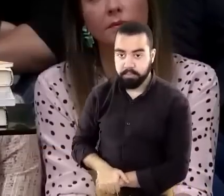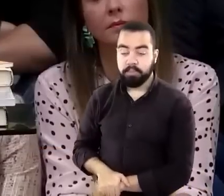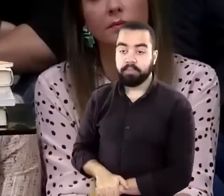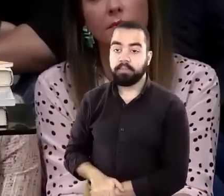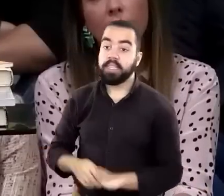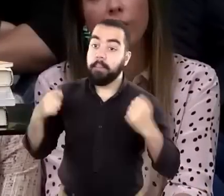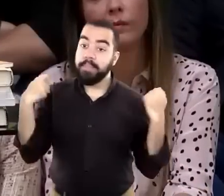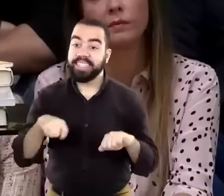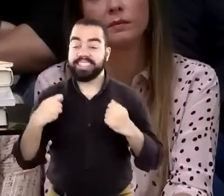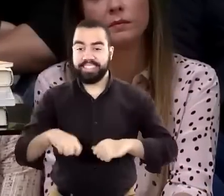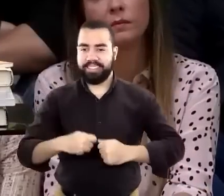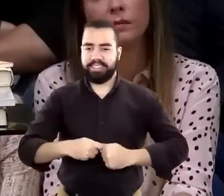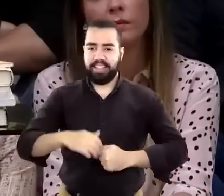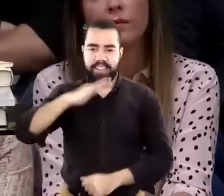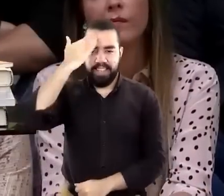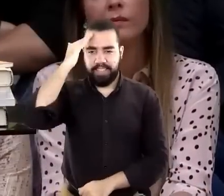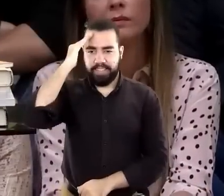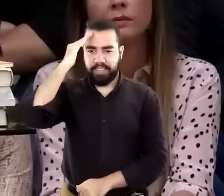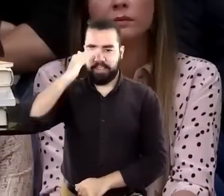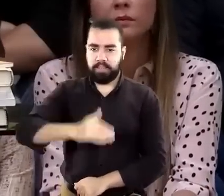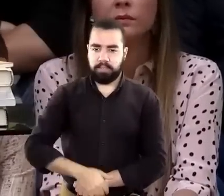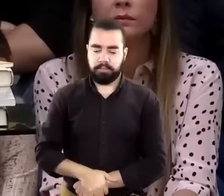Vamos entender isso aqui, irmãos.